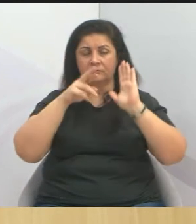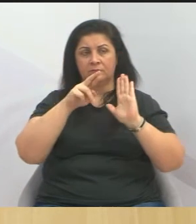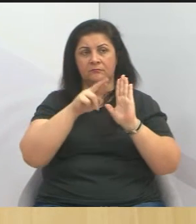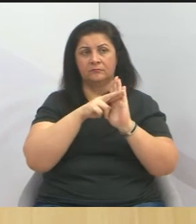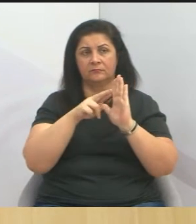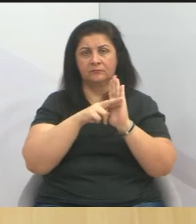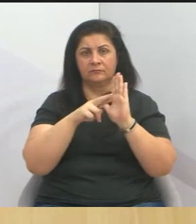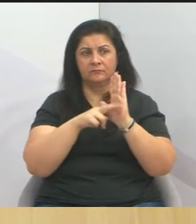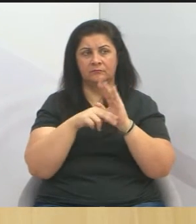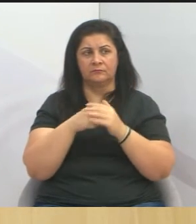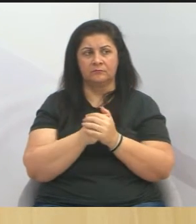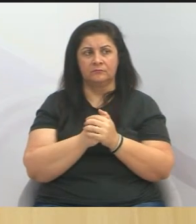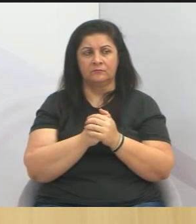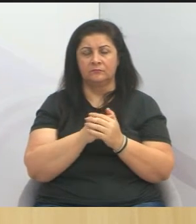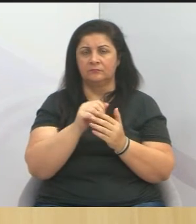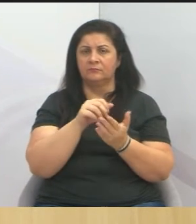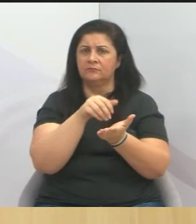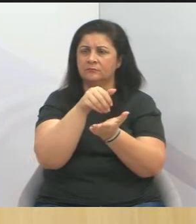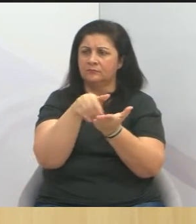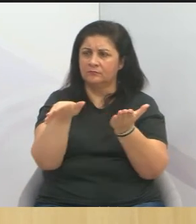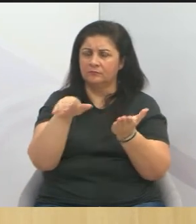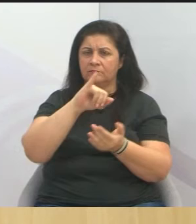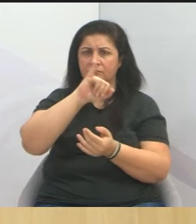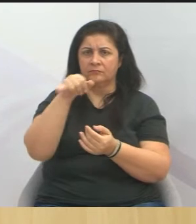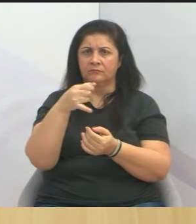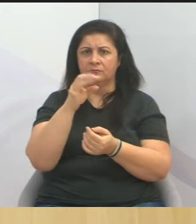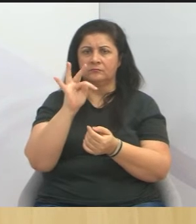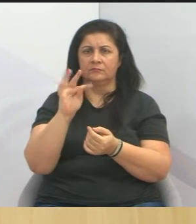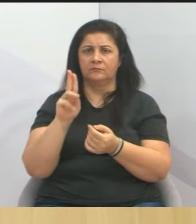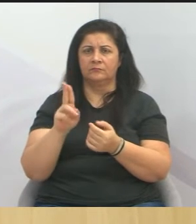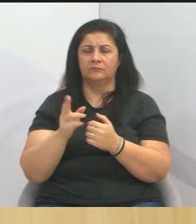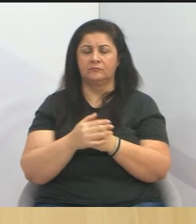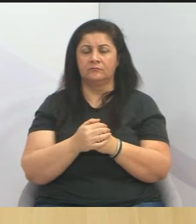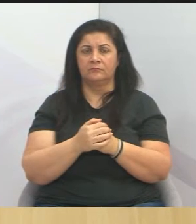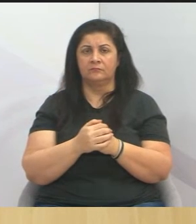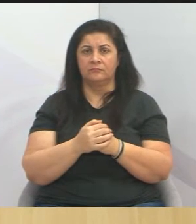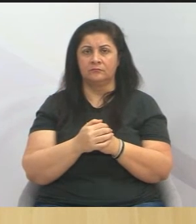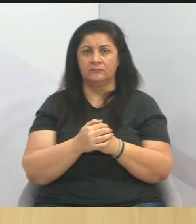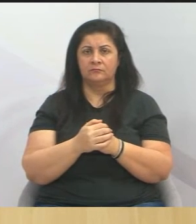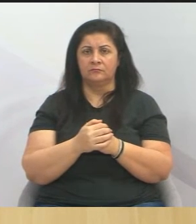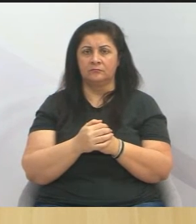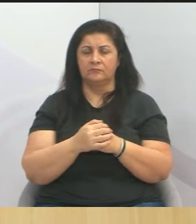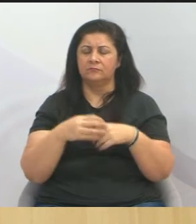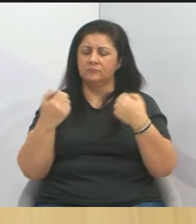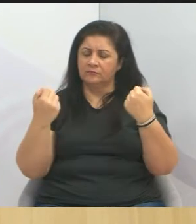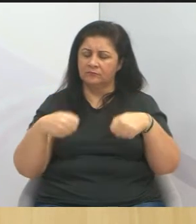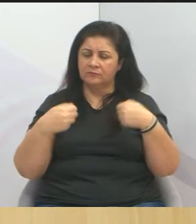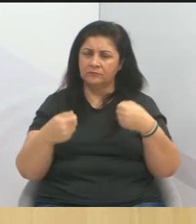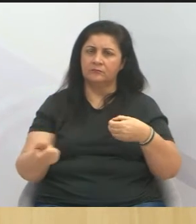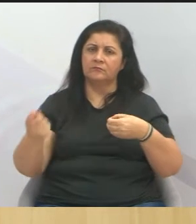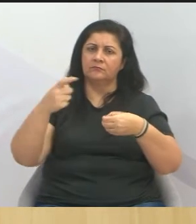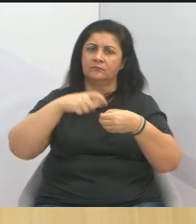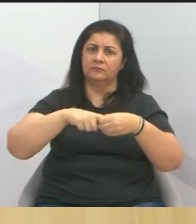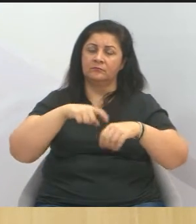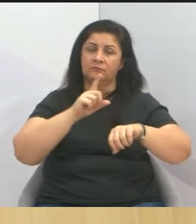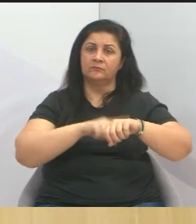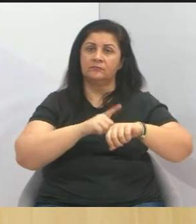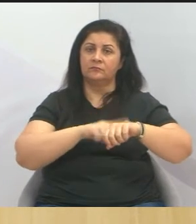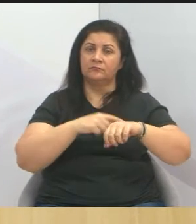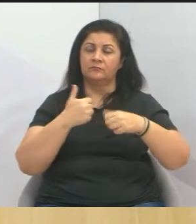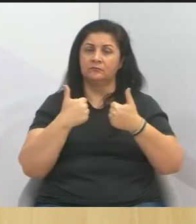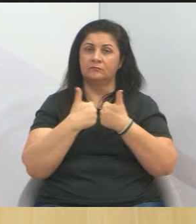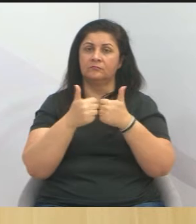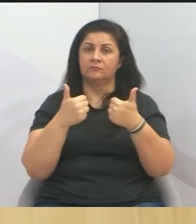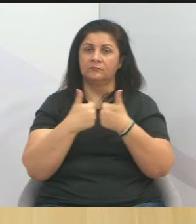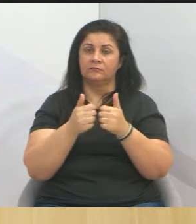regimentais e oficial de hotel Jacareí transporte urbano e solicitando A Volta dos horários de todas as linhas de